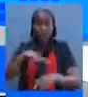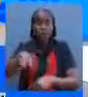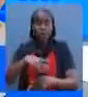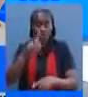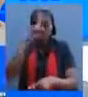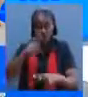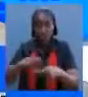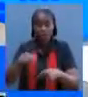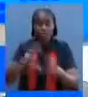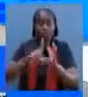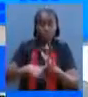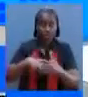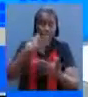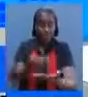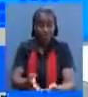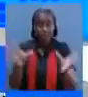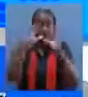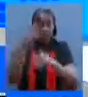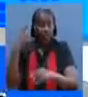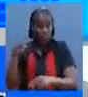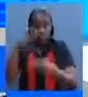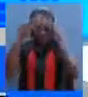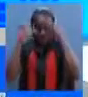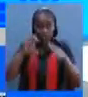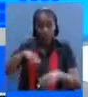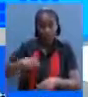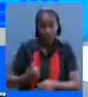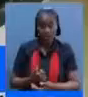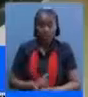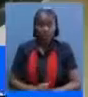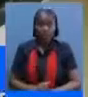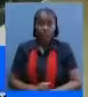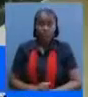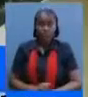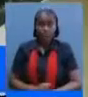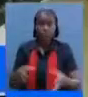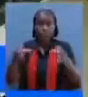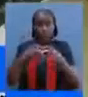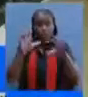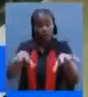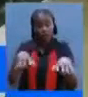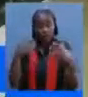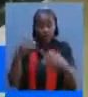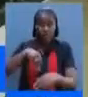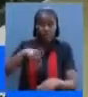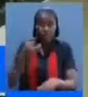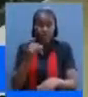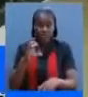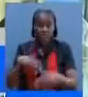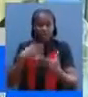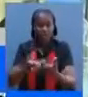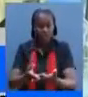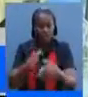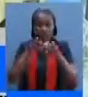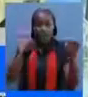O objetivo deste projeto é dar mais qualidade à democracia cabo-verdiana. O grupo parlamentar do PAICV entregou